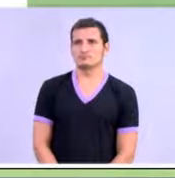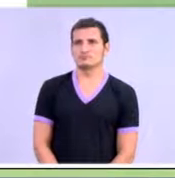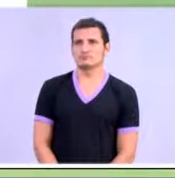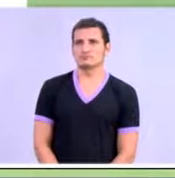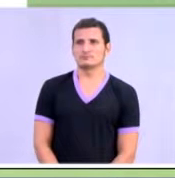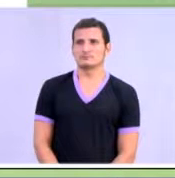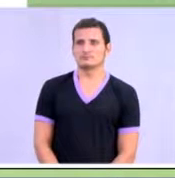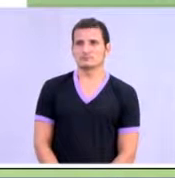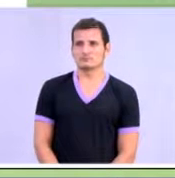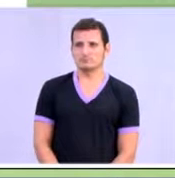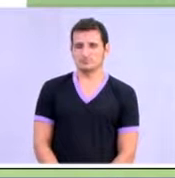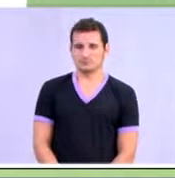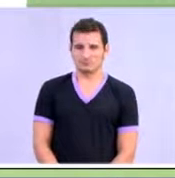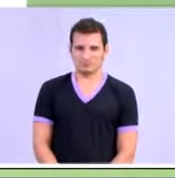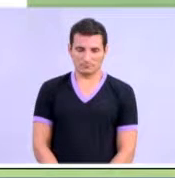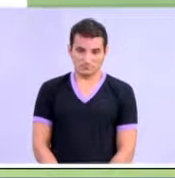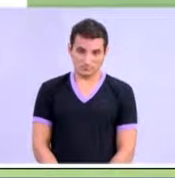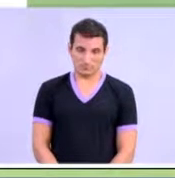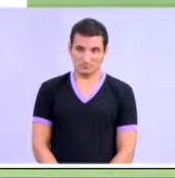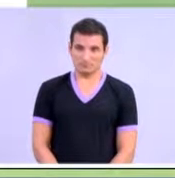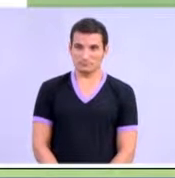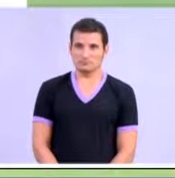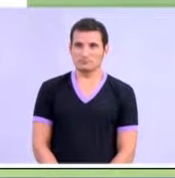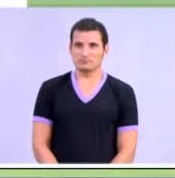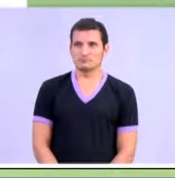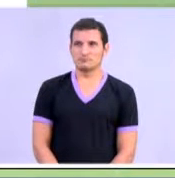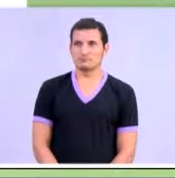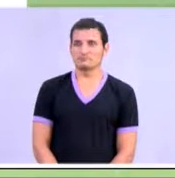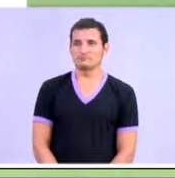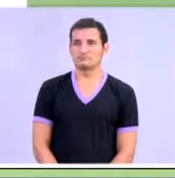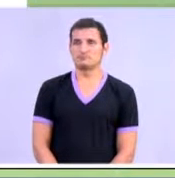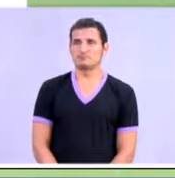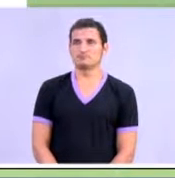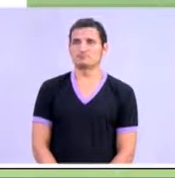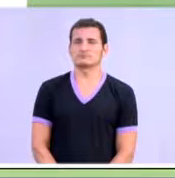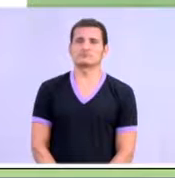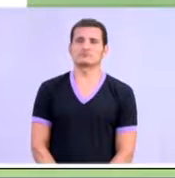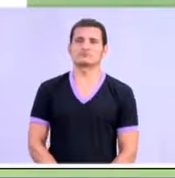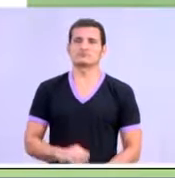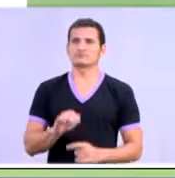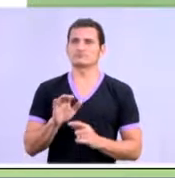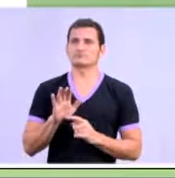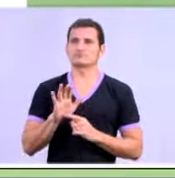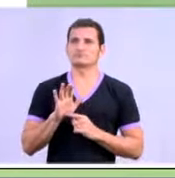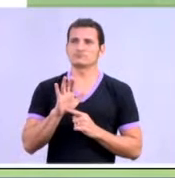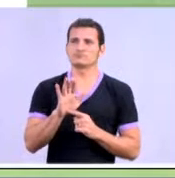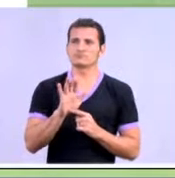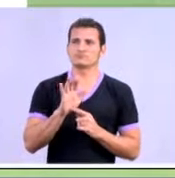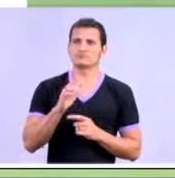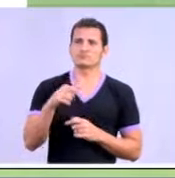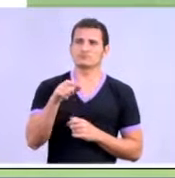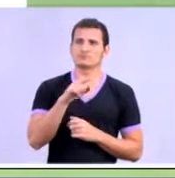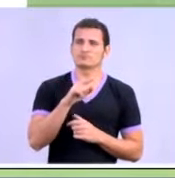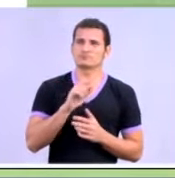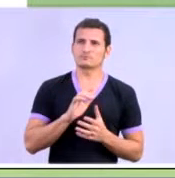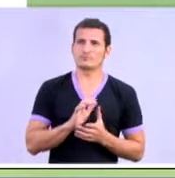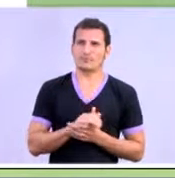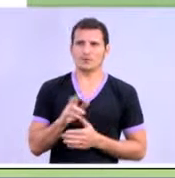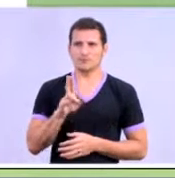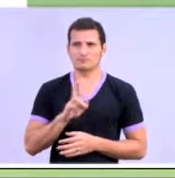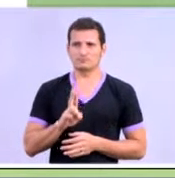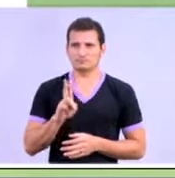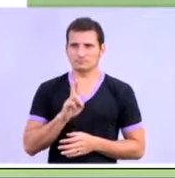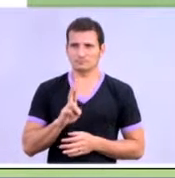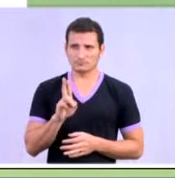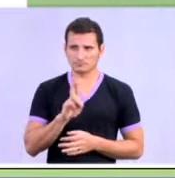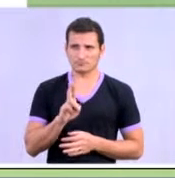conta ponto depositar 20 mil. Gente, o que eu quero mostrar para vocês aqui? Assim como a gente utiliza